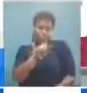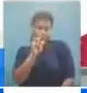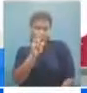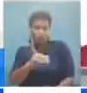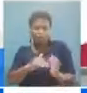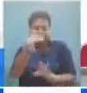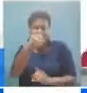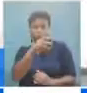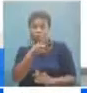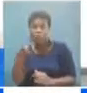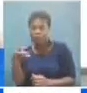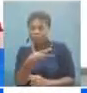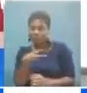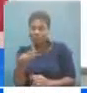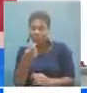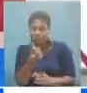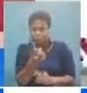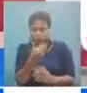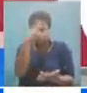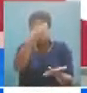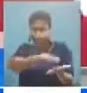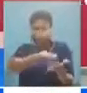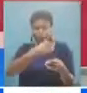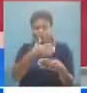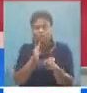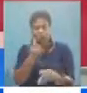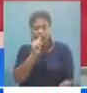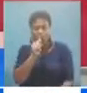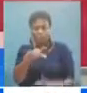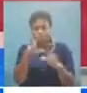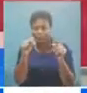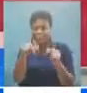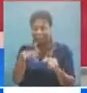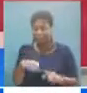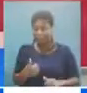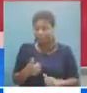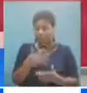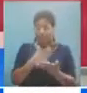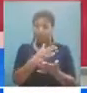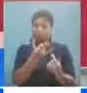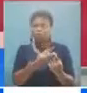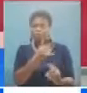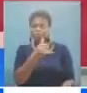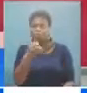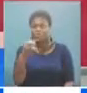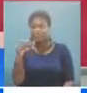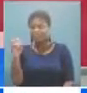em 5 milhões de euros, o montante a investir no setor de água e saneamento em Cabo Verde até